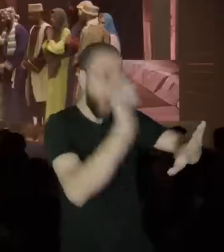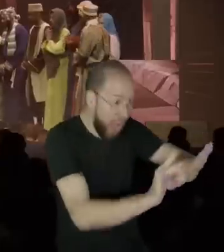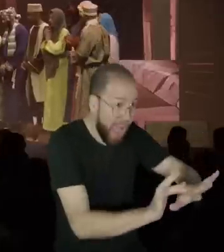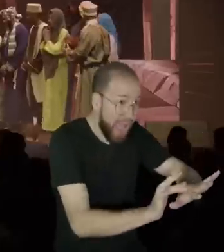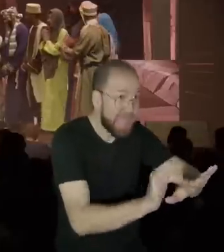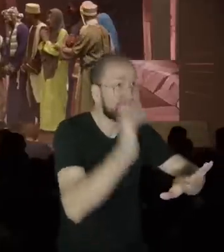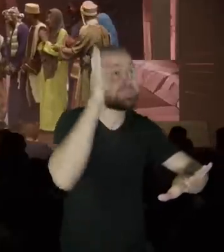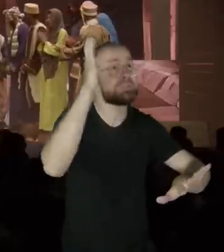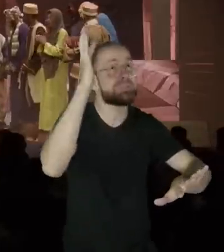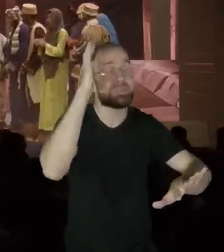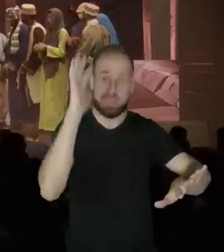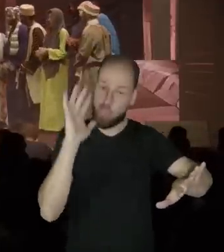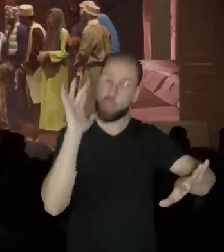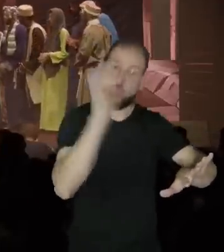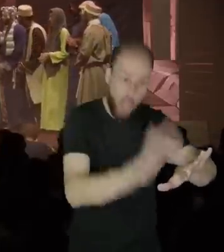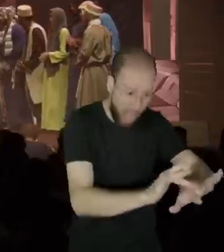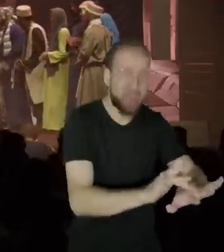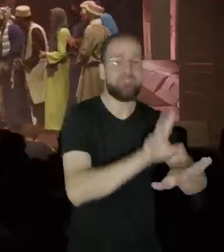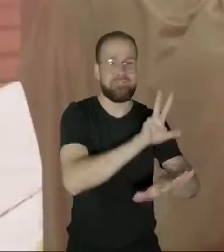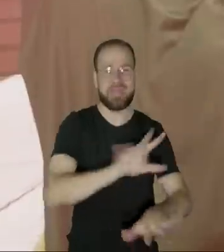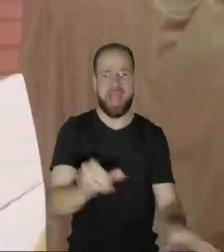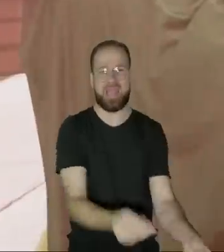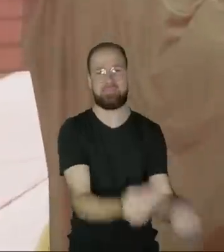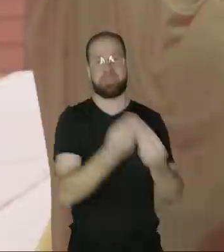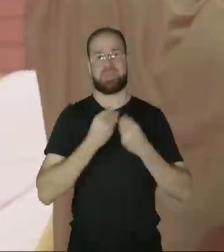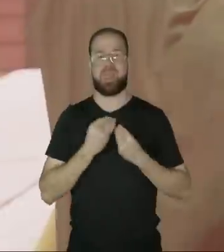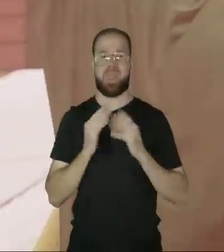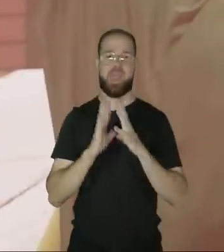se eu tocar, a cura virá.